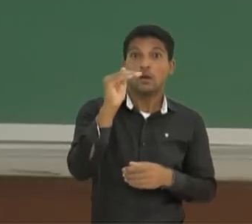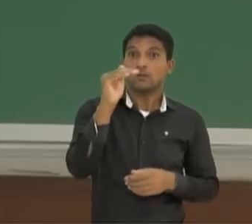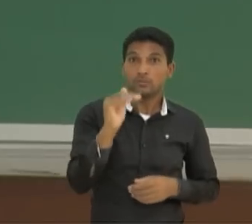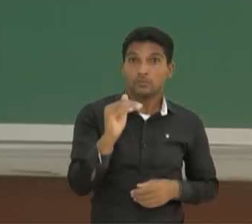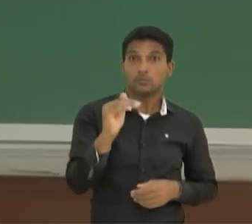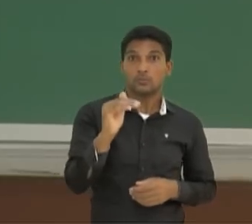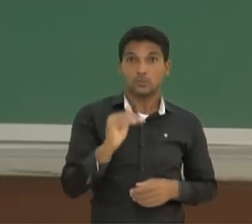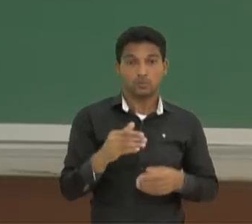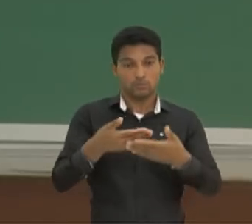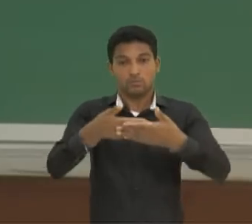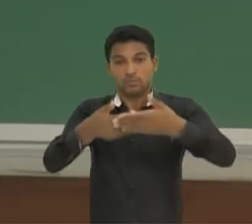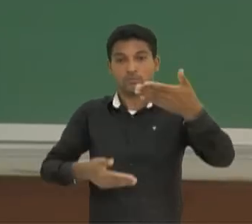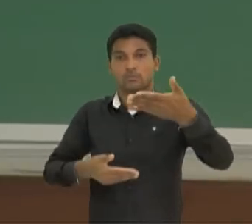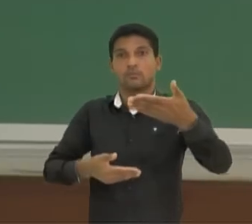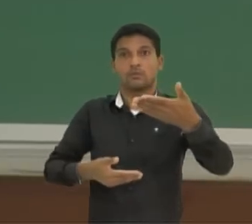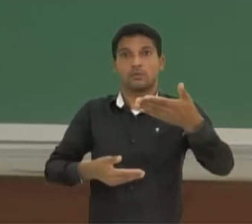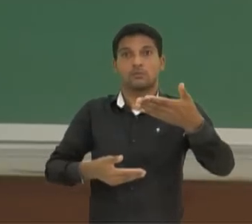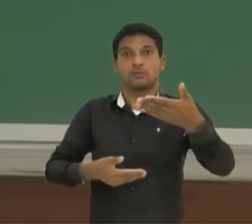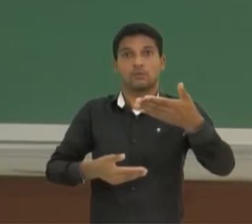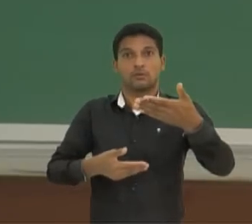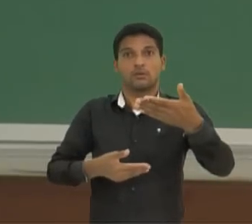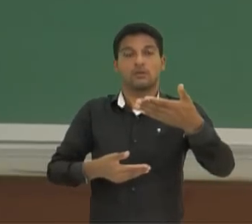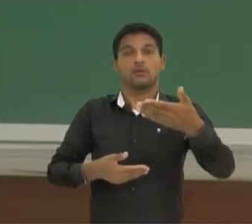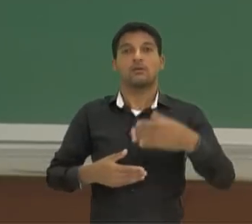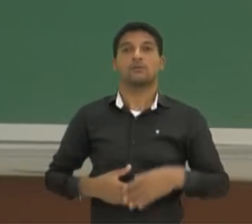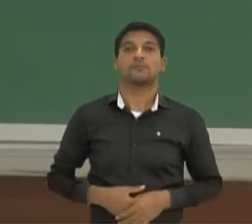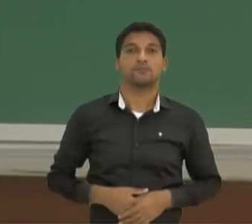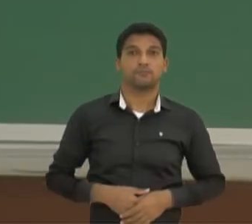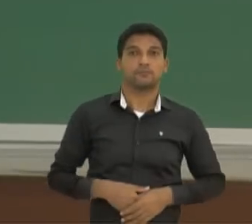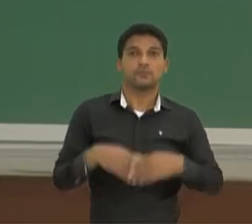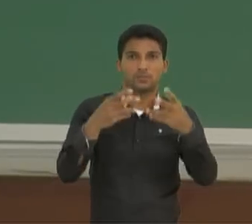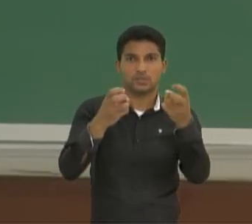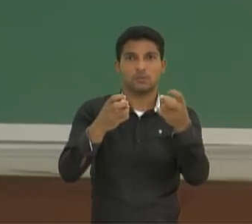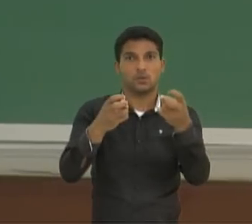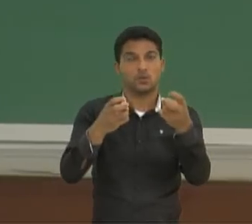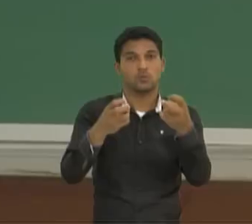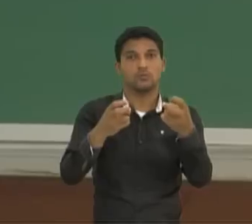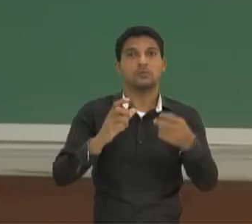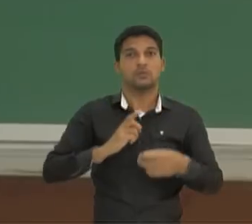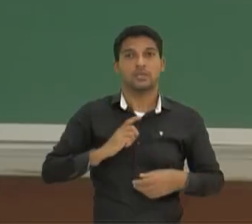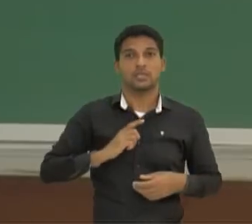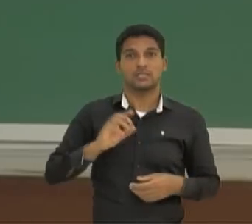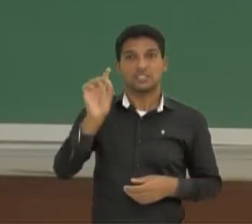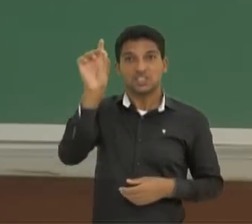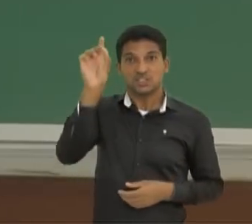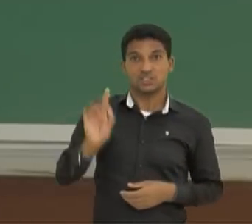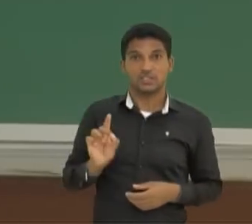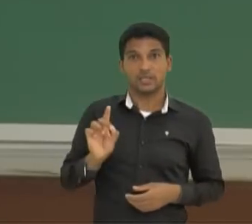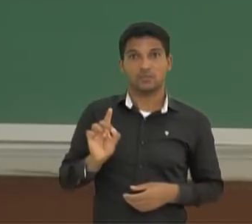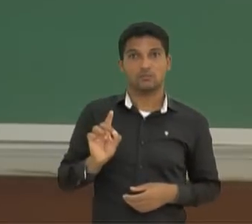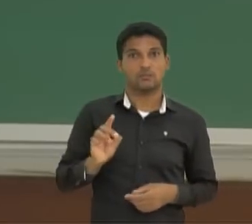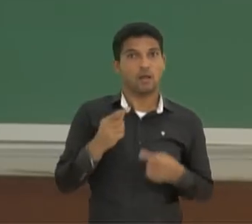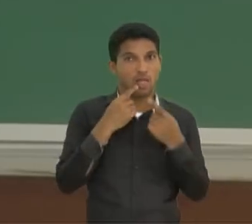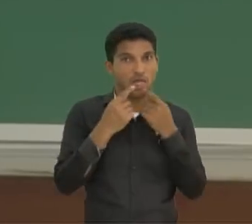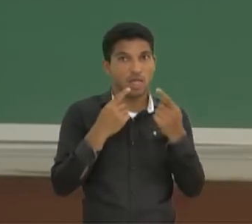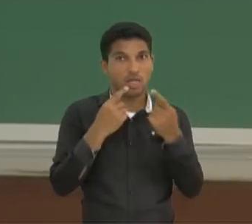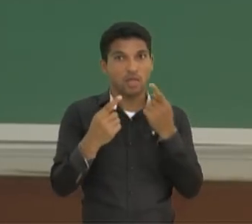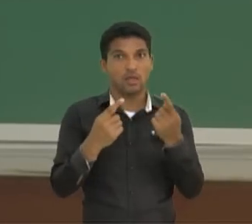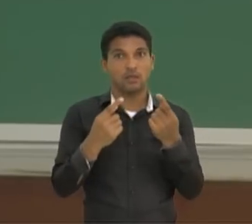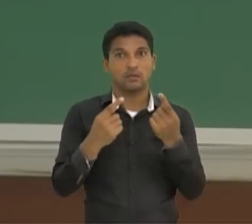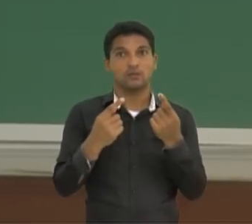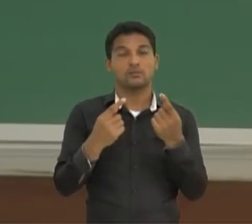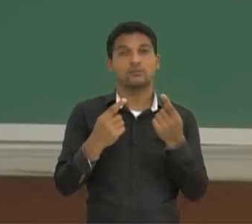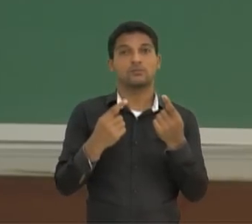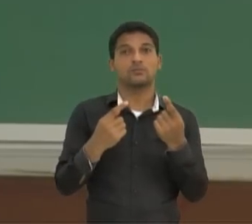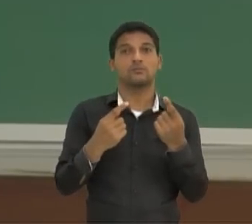a pessoa detalhou tanto, né, os direitos dela, ela está fazendo uma carta de reclamação, ela está fazendo uma reivindicação de um direito,